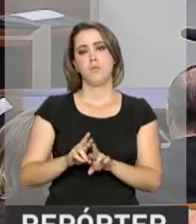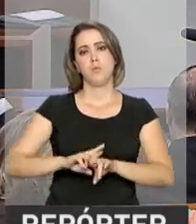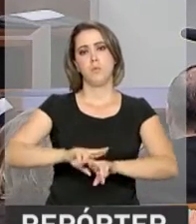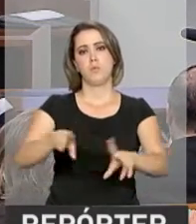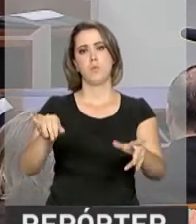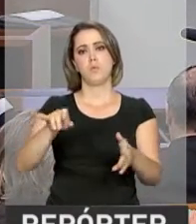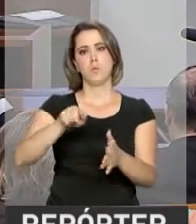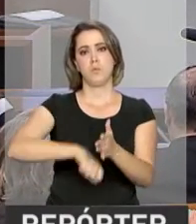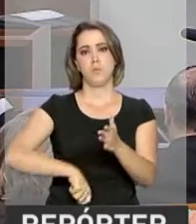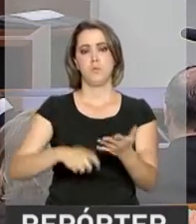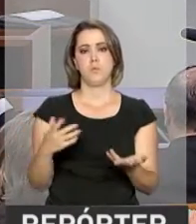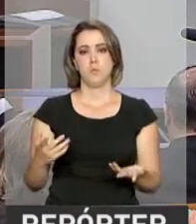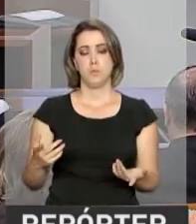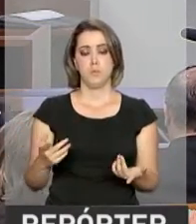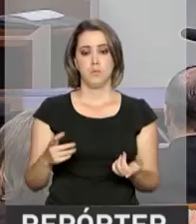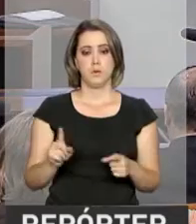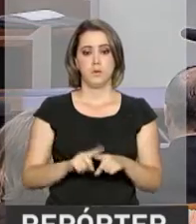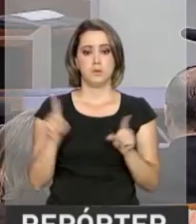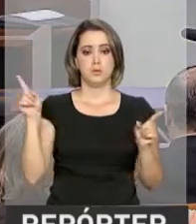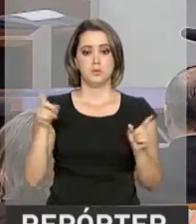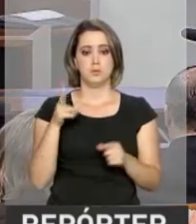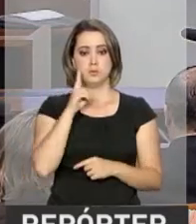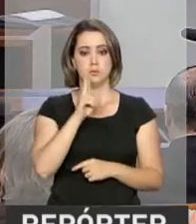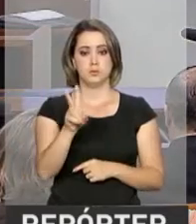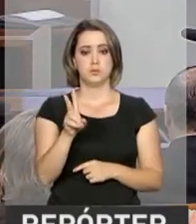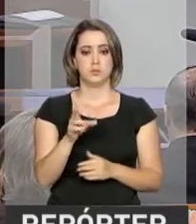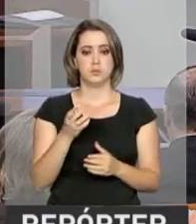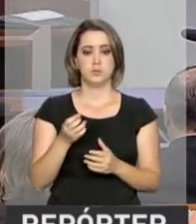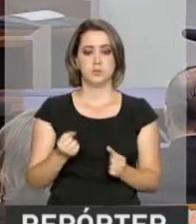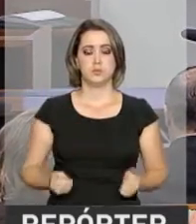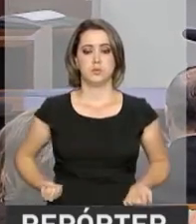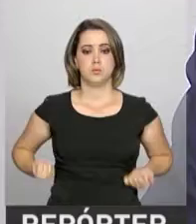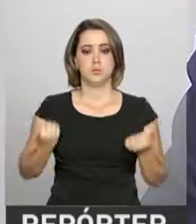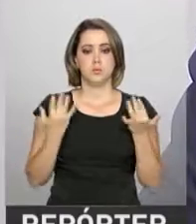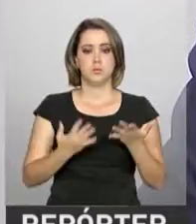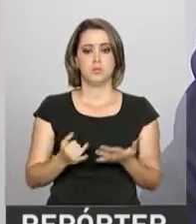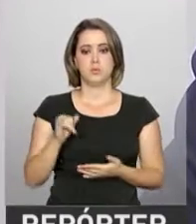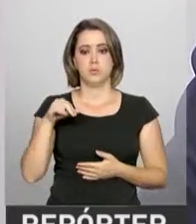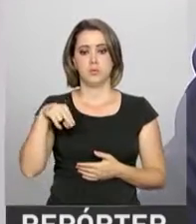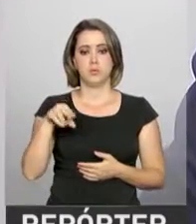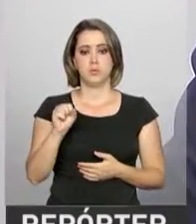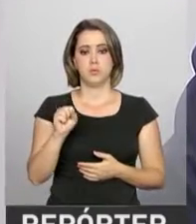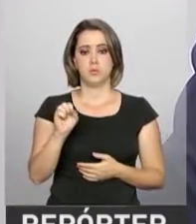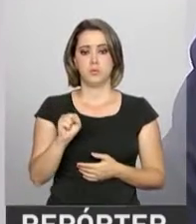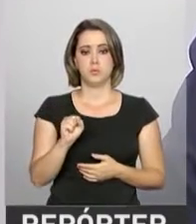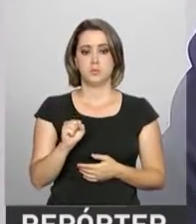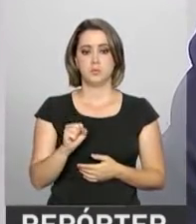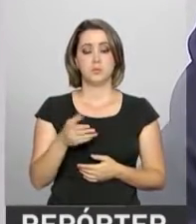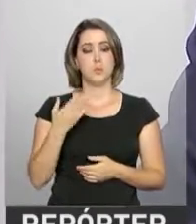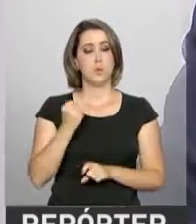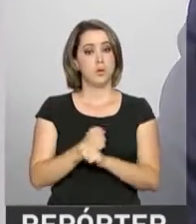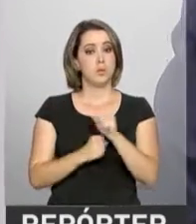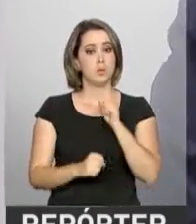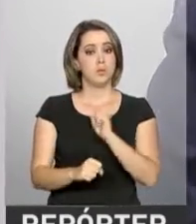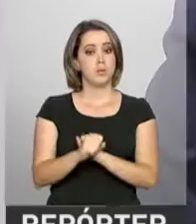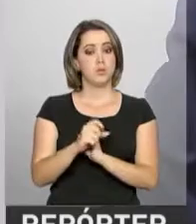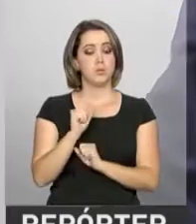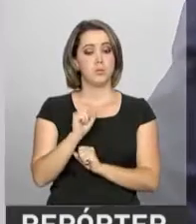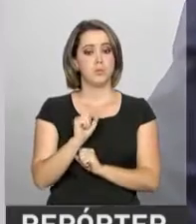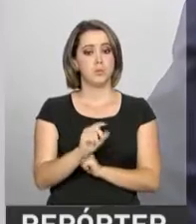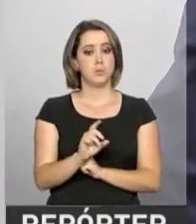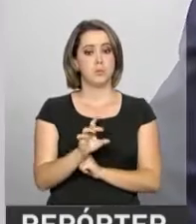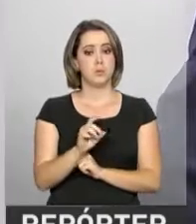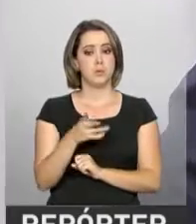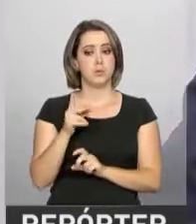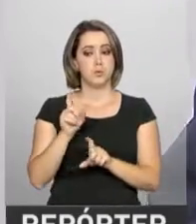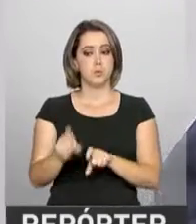mas só considera a despesa de previdência do ano passado apenas no setor rural as despesas